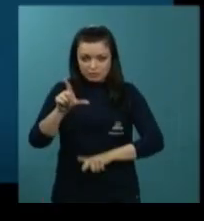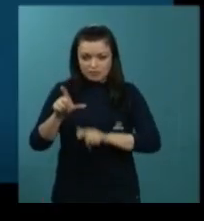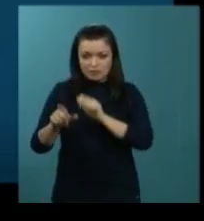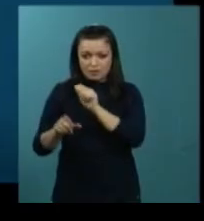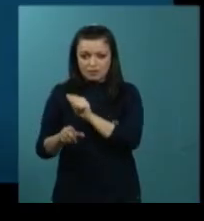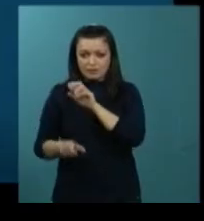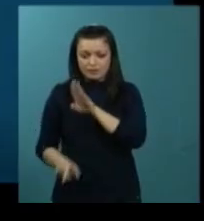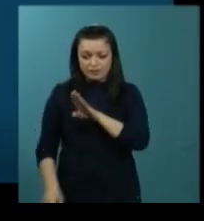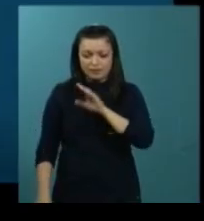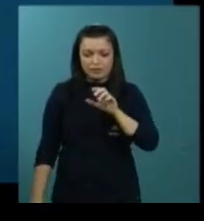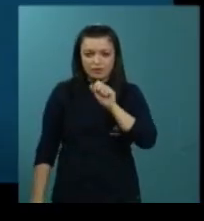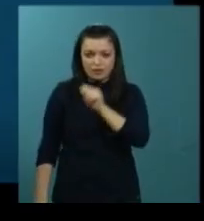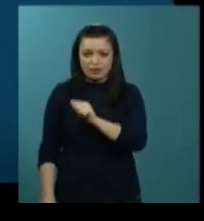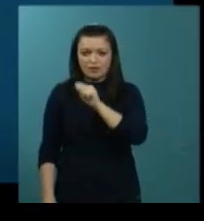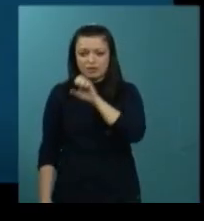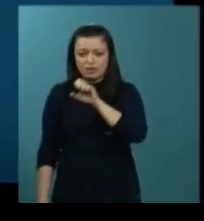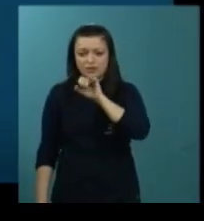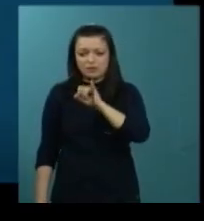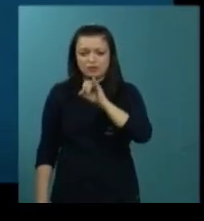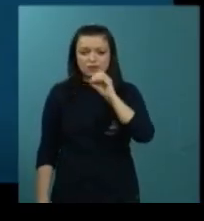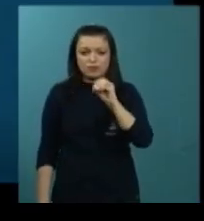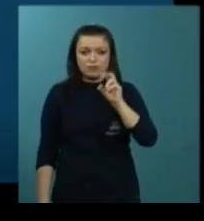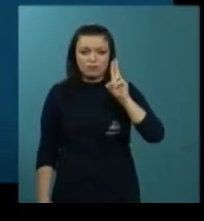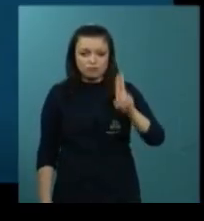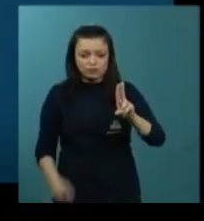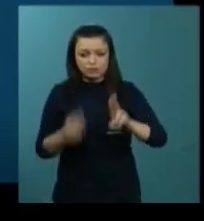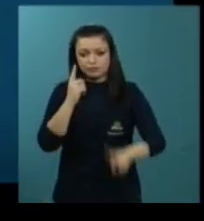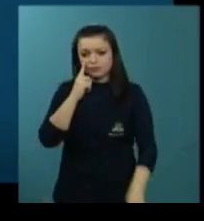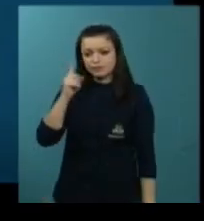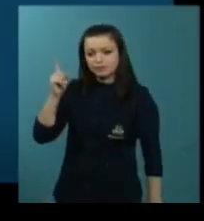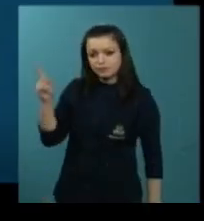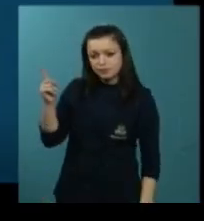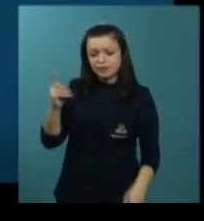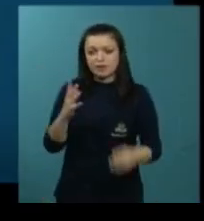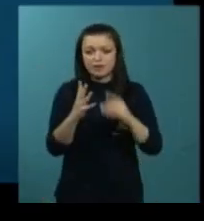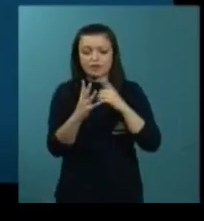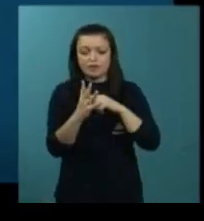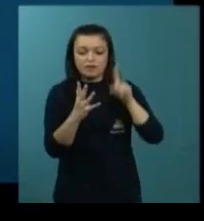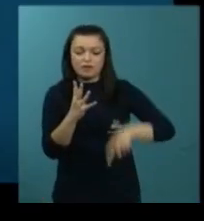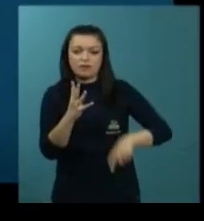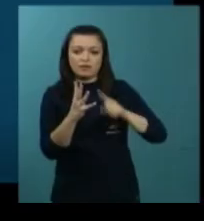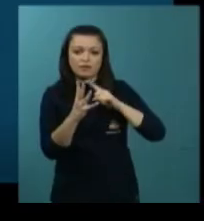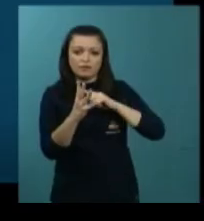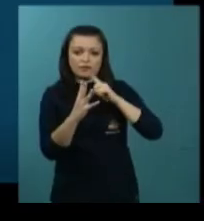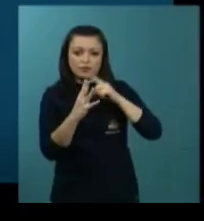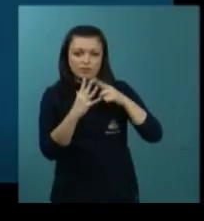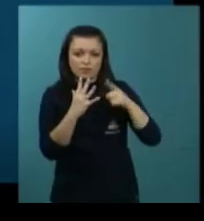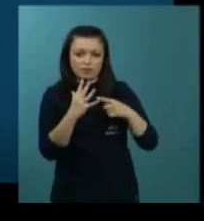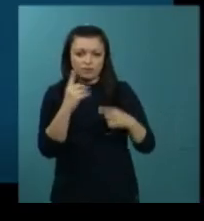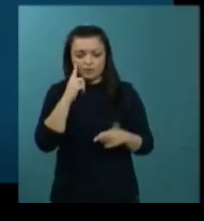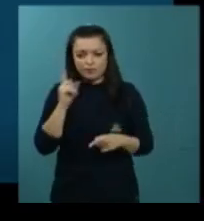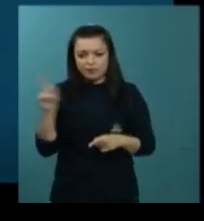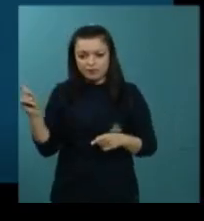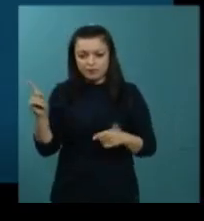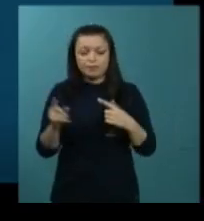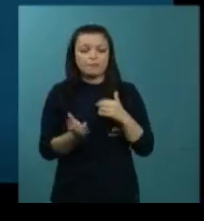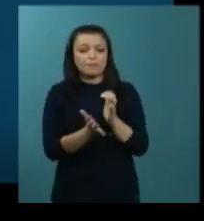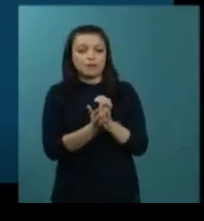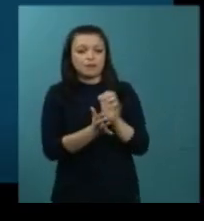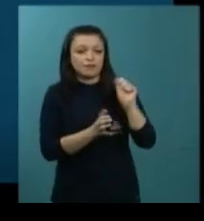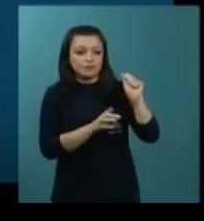nosso alfabeto, será indicado por a letra A maiúscula, que é